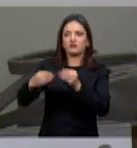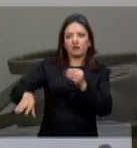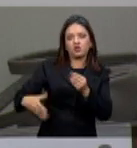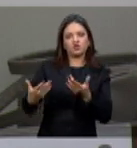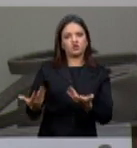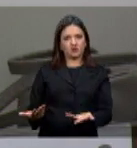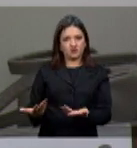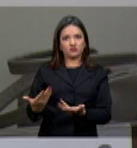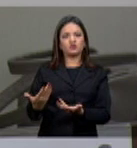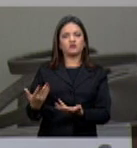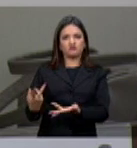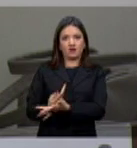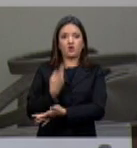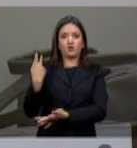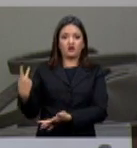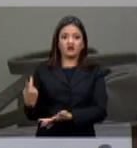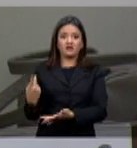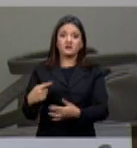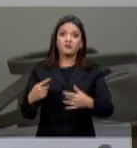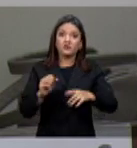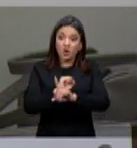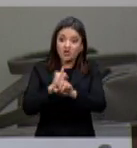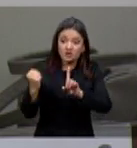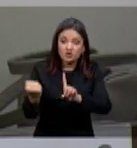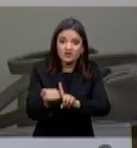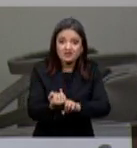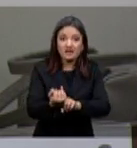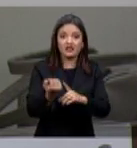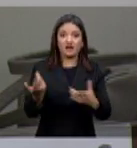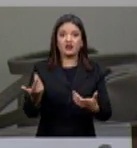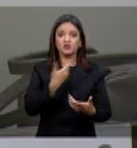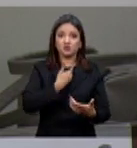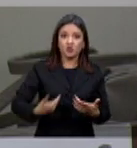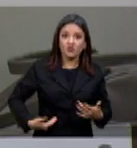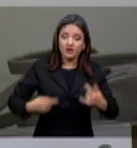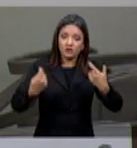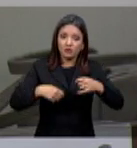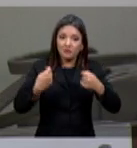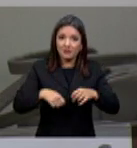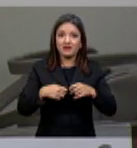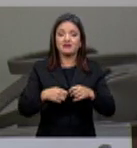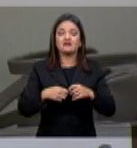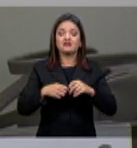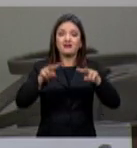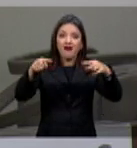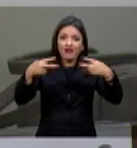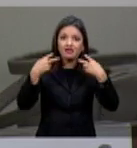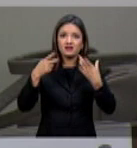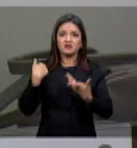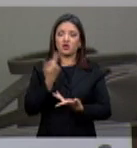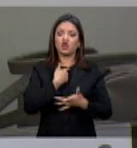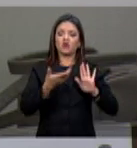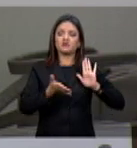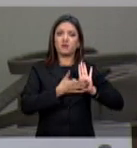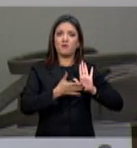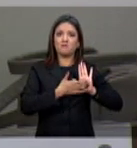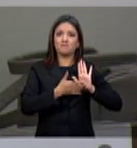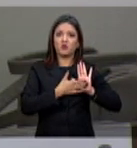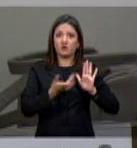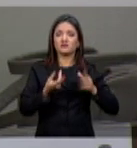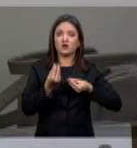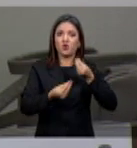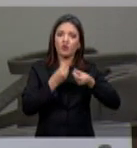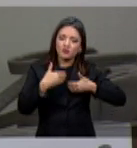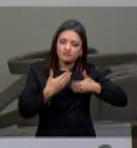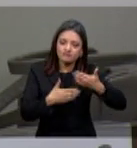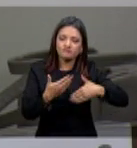de progresso. É necessário que a sociedade, que o Estado ouça o que nós temos a propor, a construir, né?